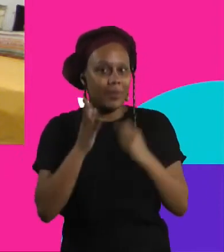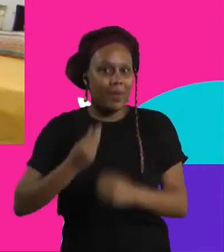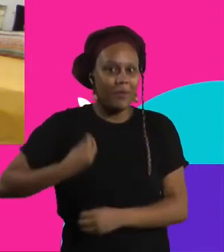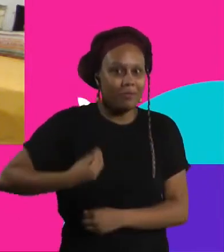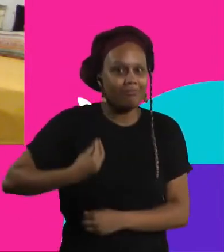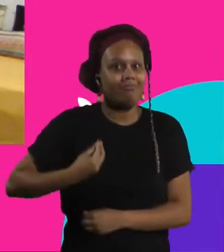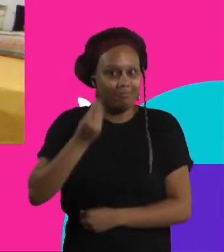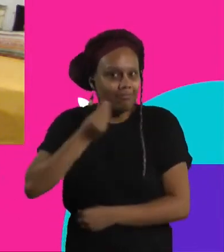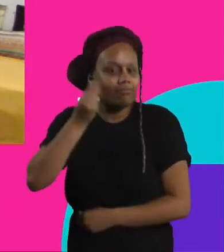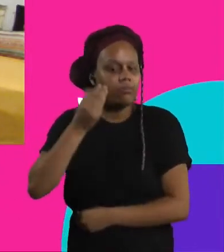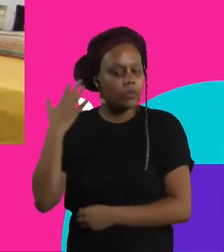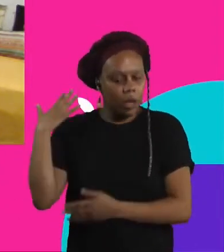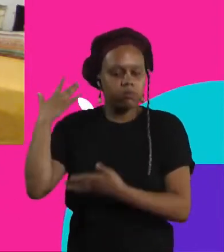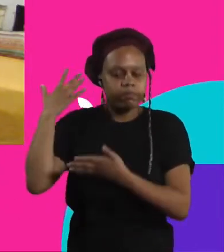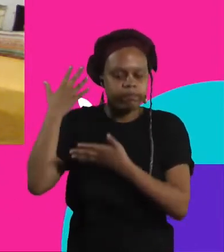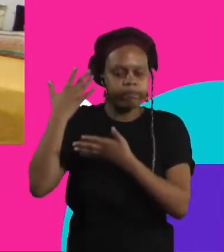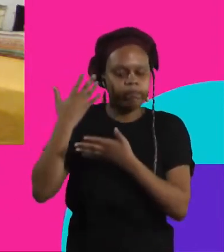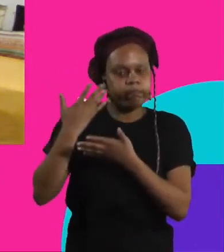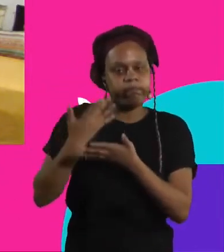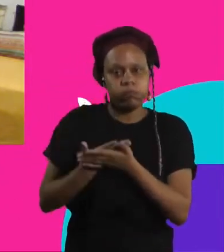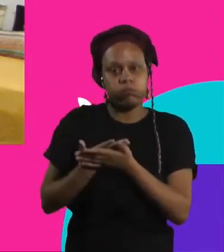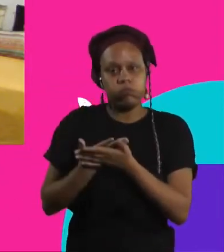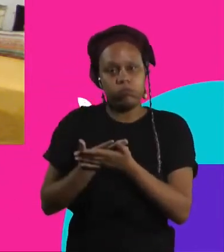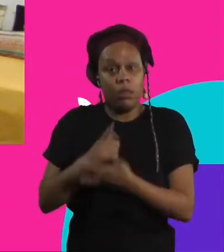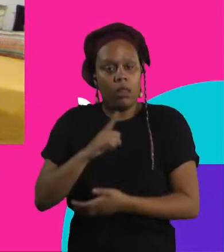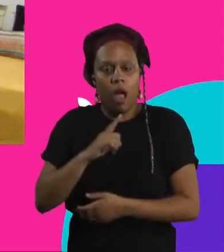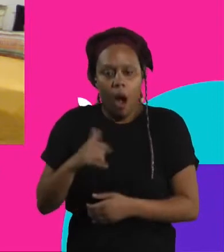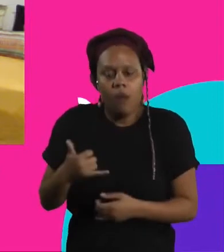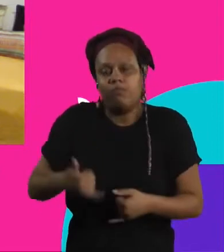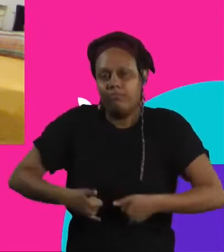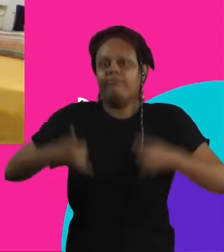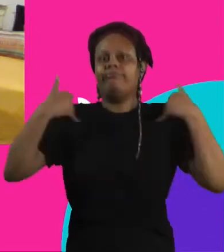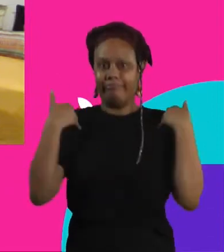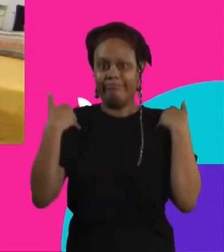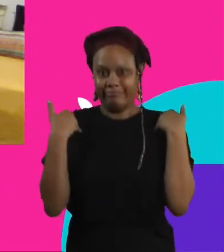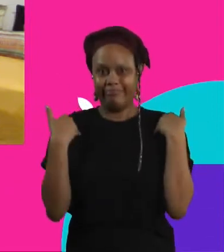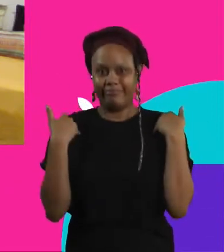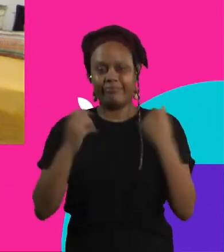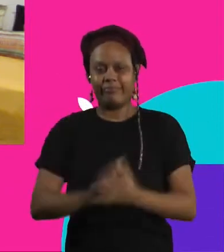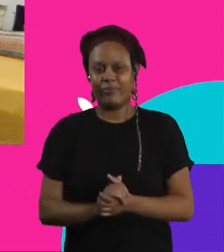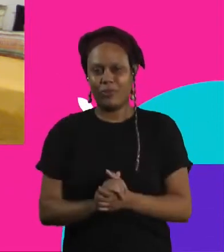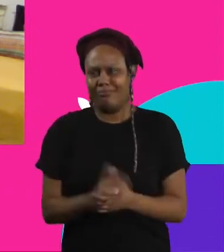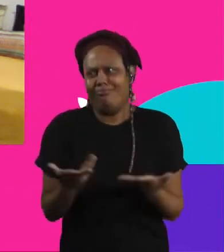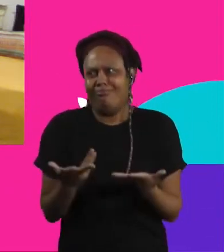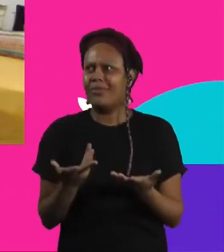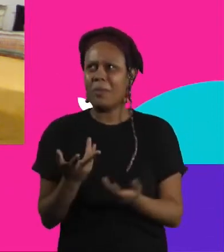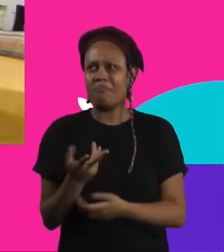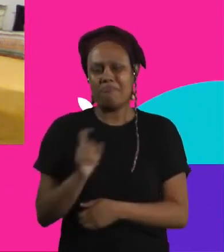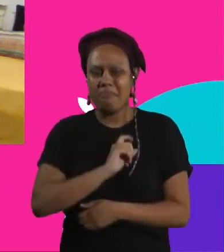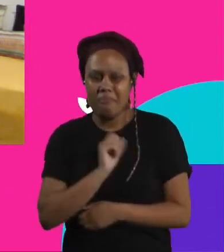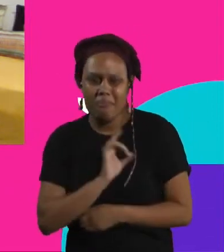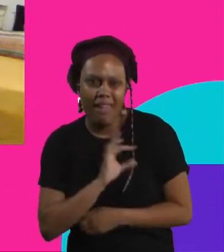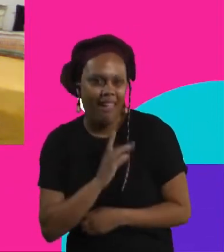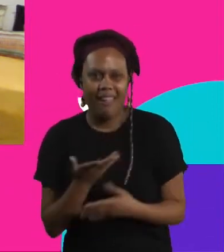a minha experiência, né? E eu tenho que ter orgulho da idade que eu tenho e não pode ter medo de falar disso, né? E